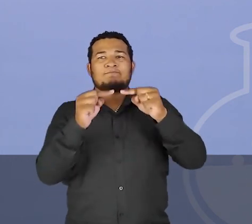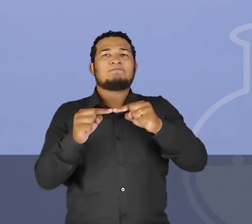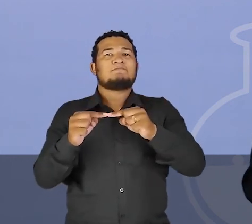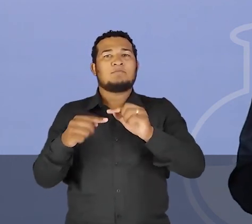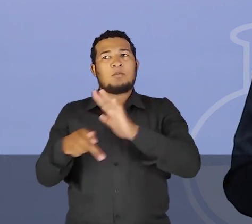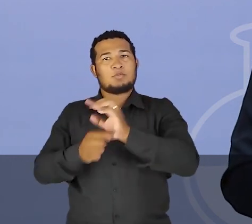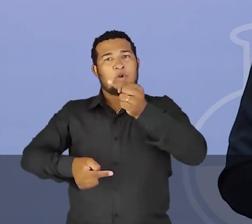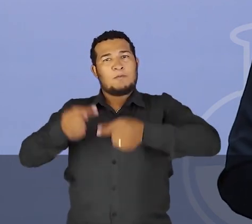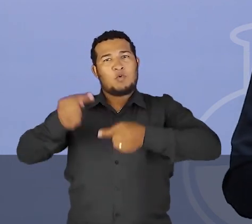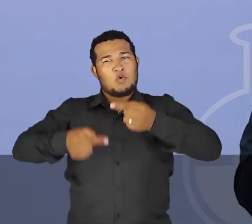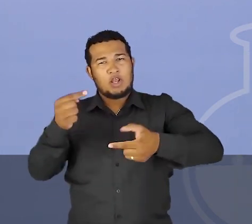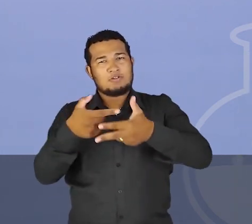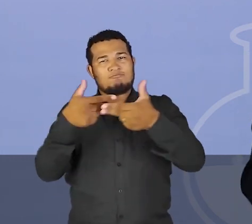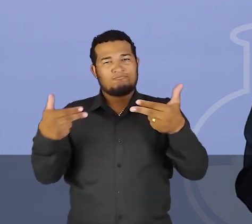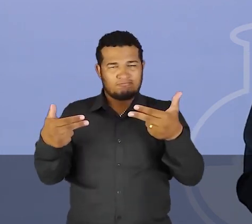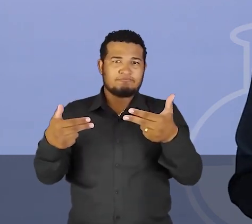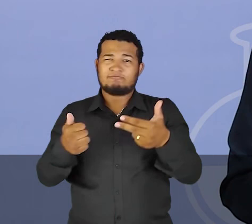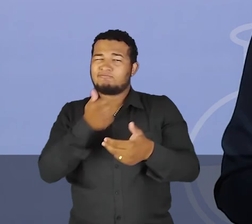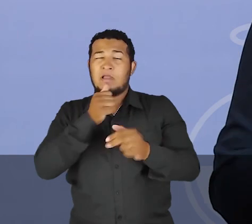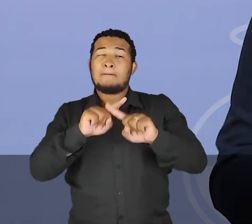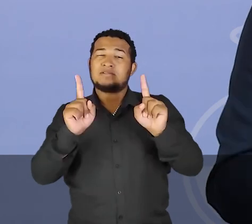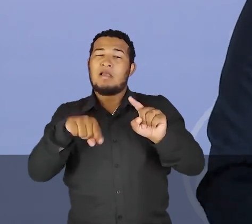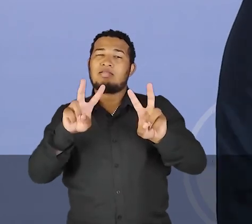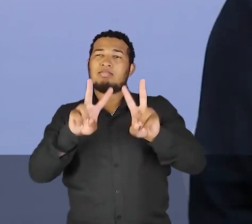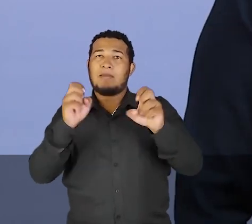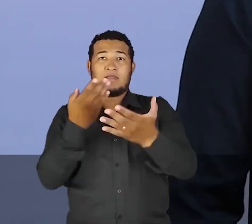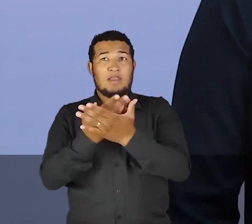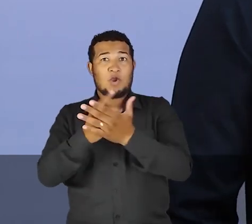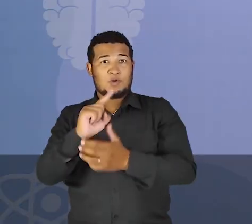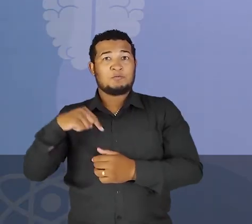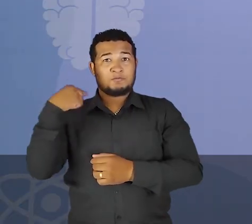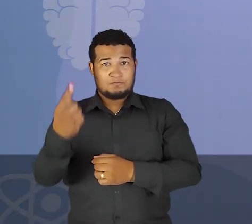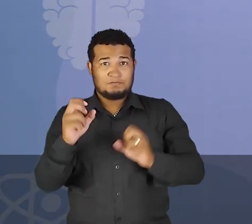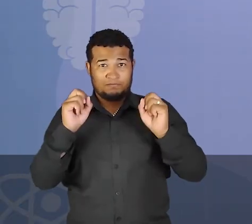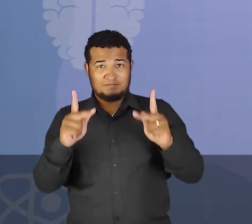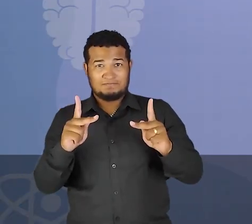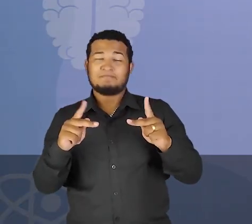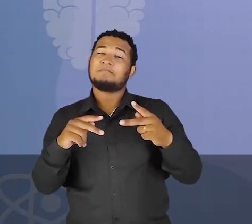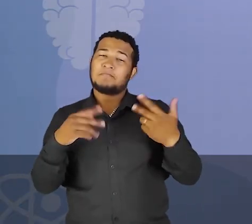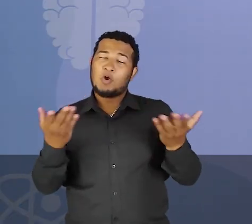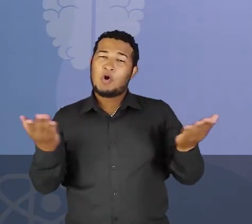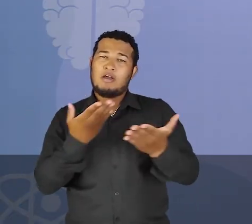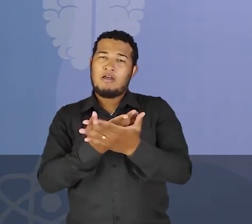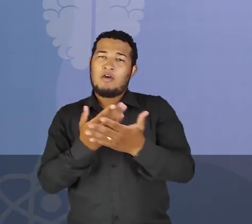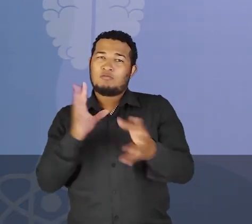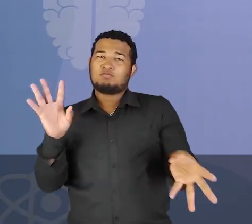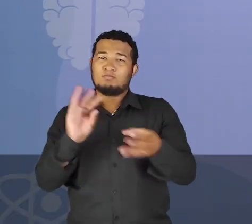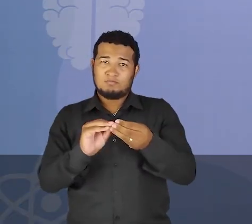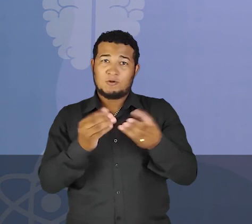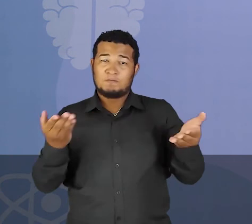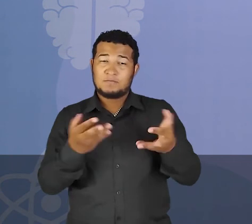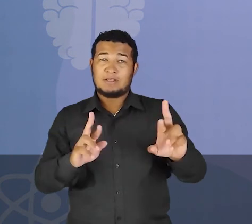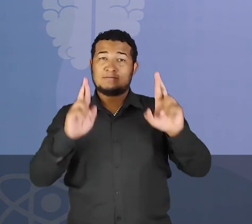as políticas públicas, mas isso vai ser tema da nossa próxima aula. Então, pessoal, estamos concluindo a nossa aula de hoje.